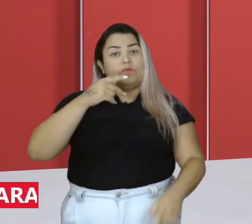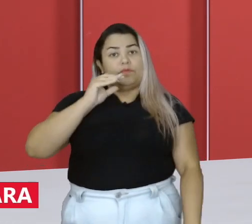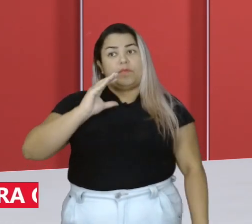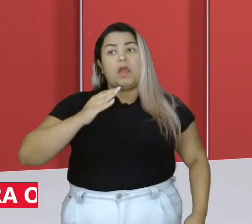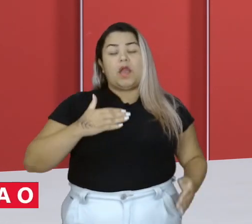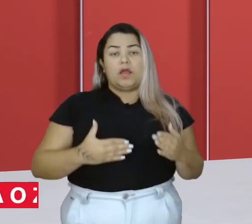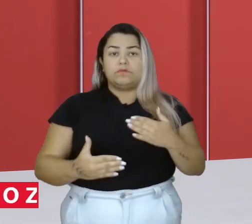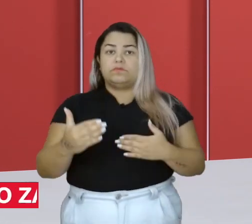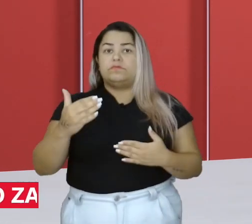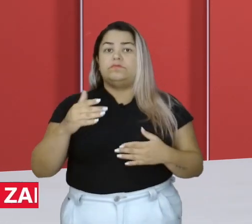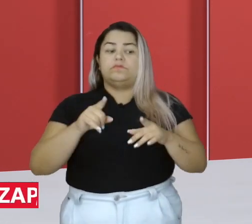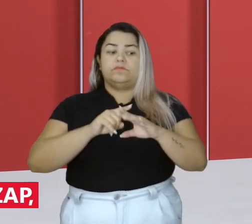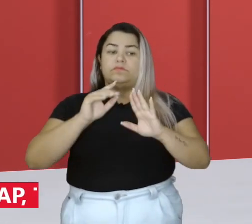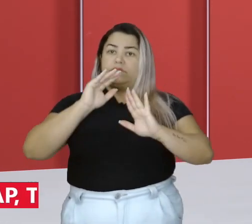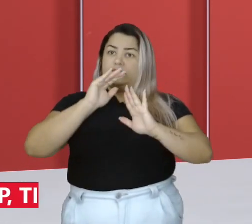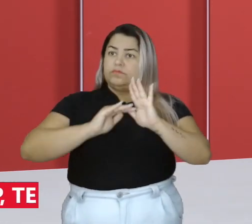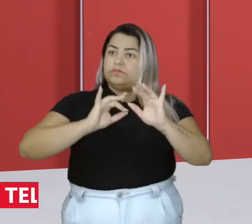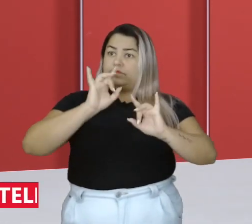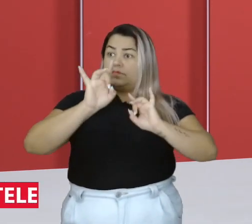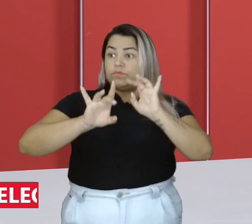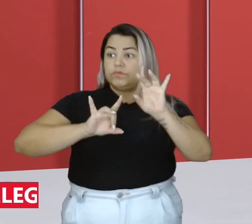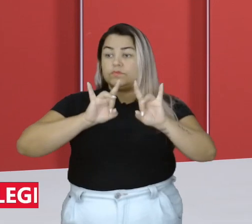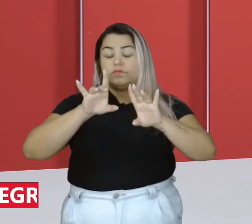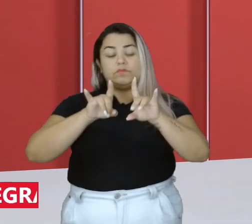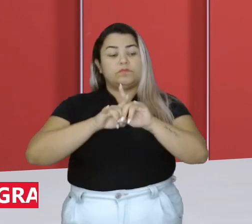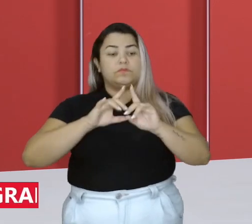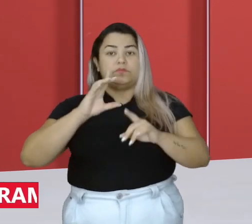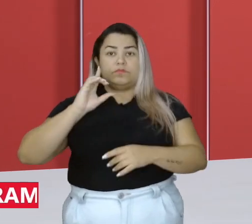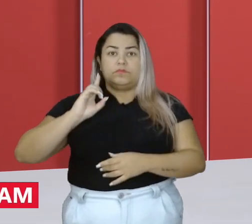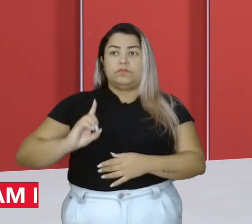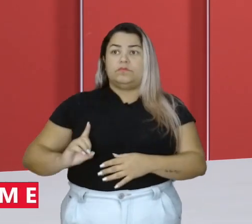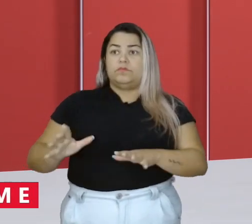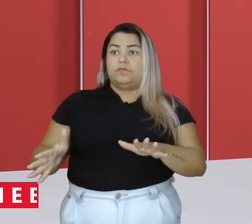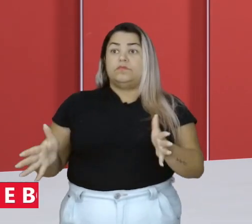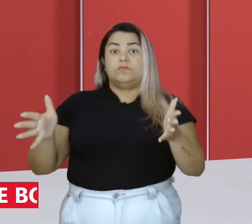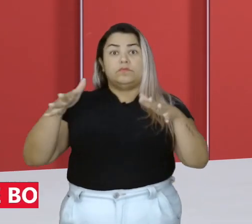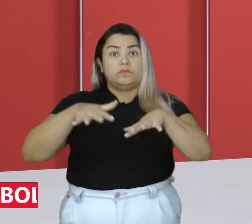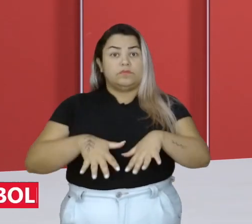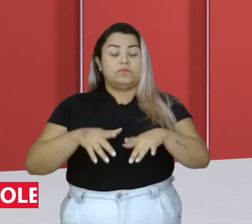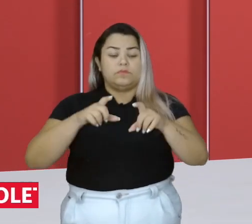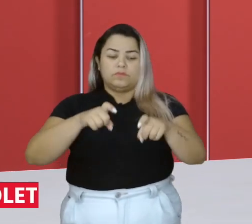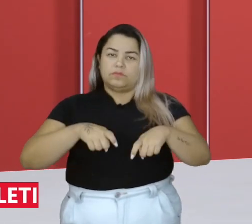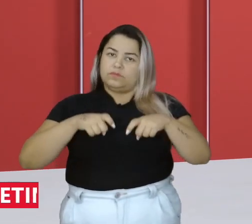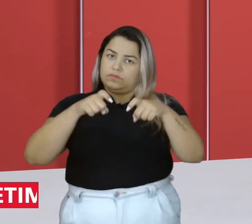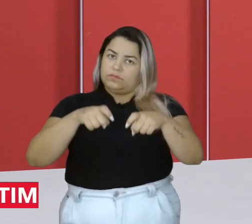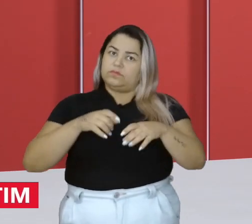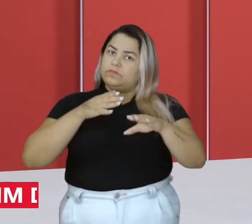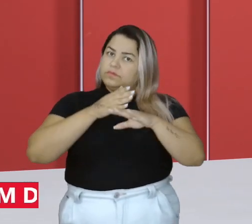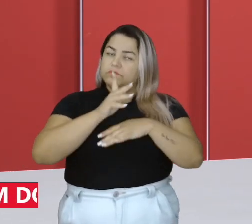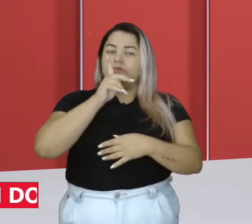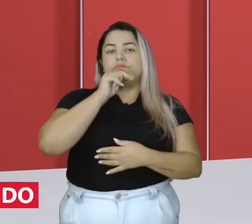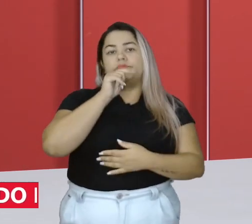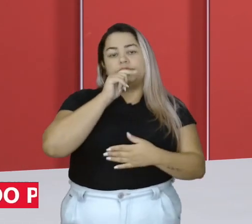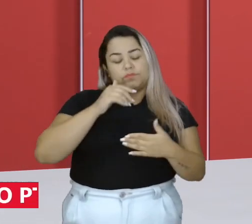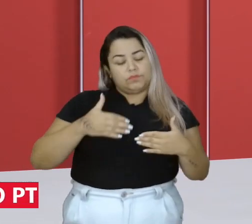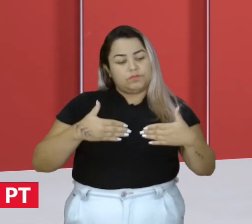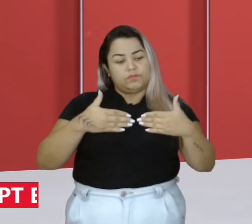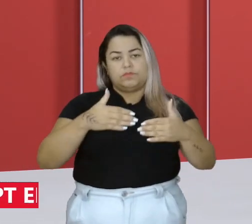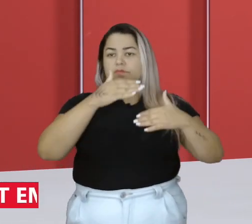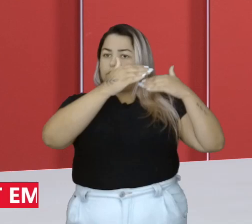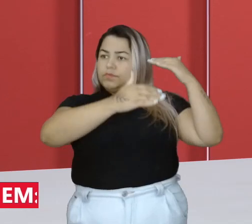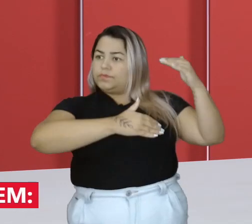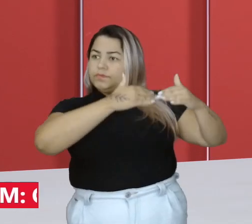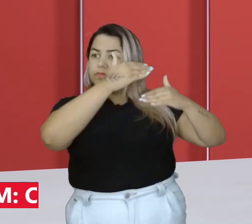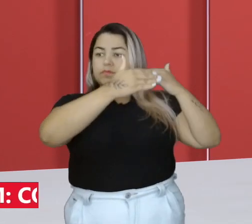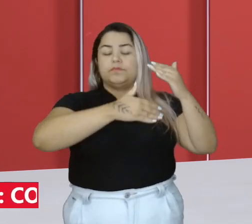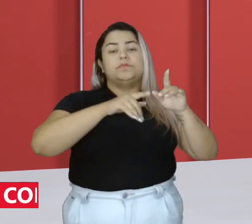longo dos programas especiais. E a diretora de promoção da inclusão produtiva rural e acesso à água do Ministério do